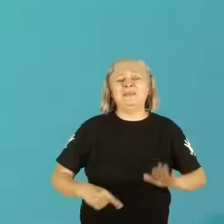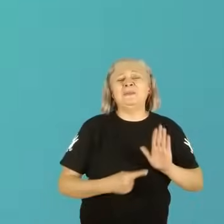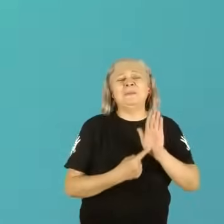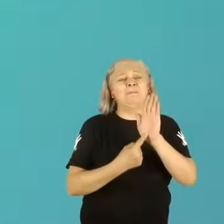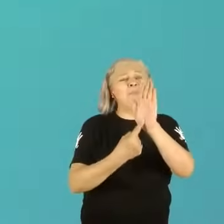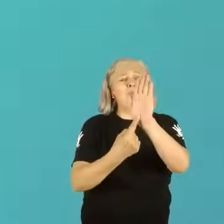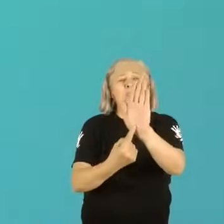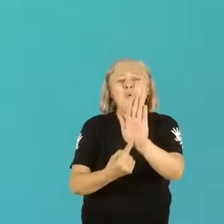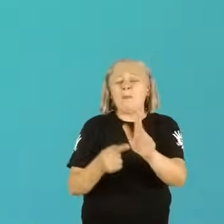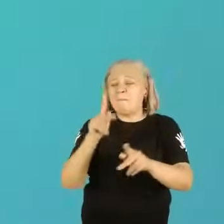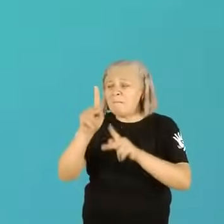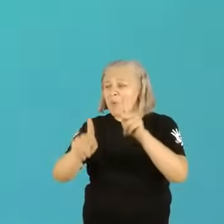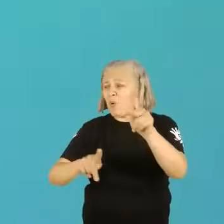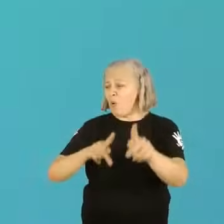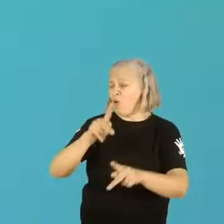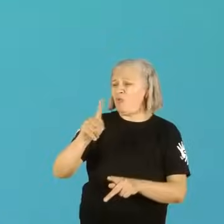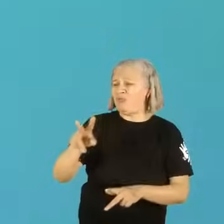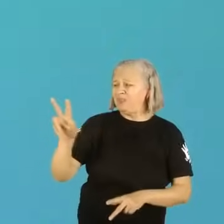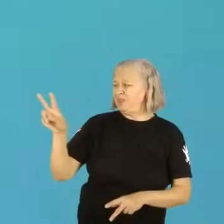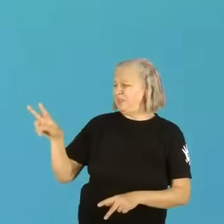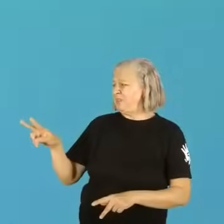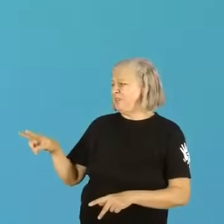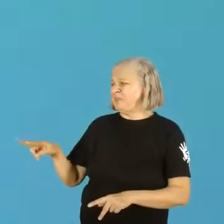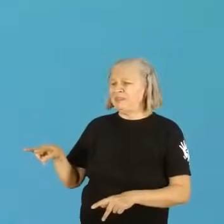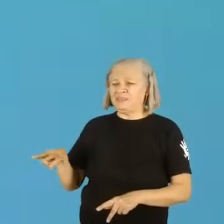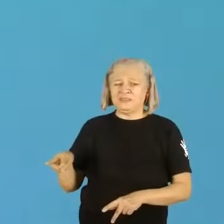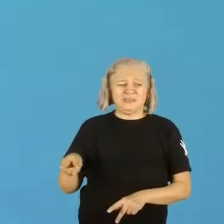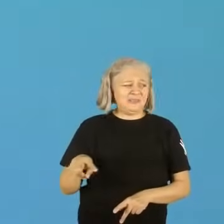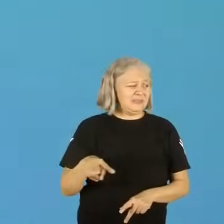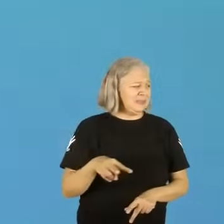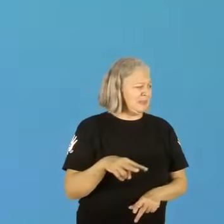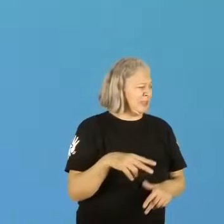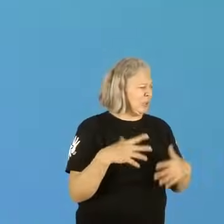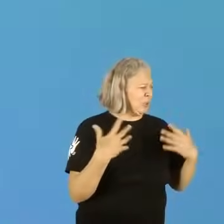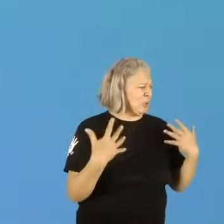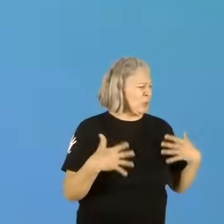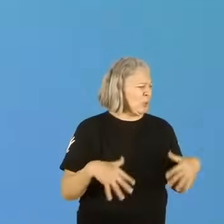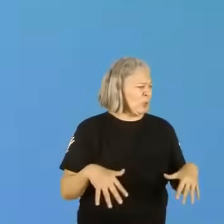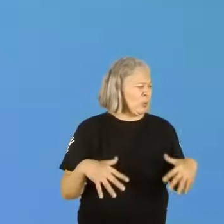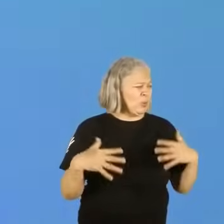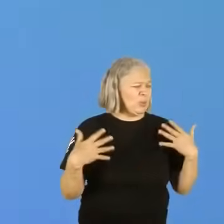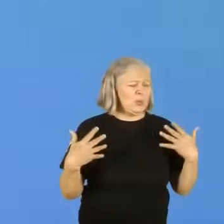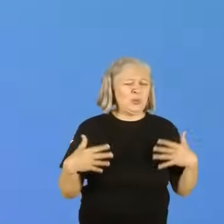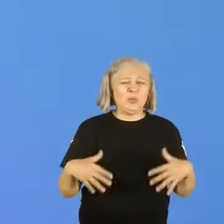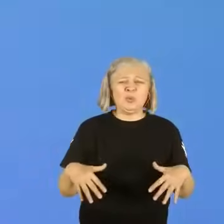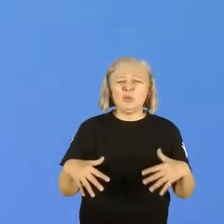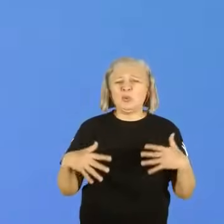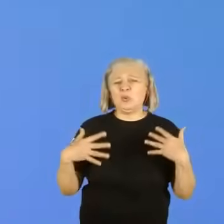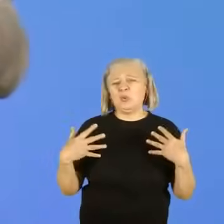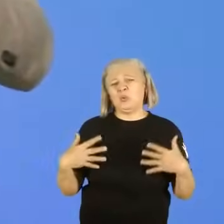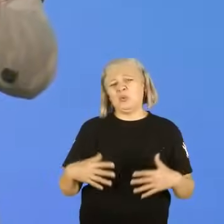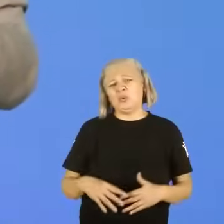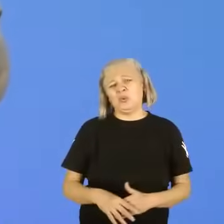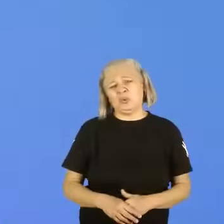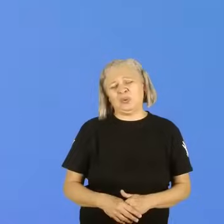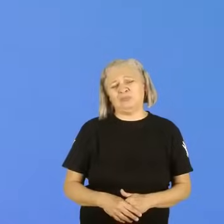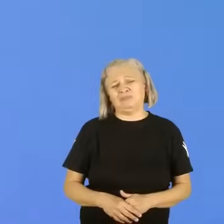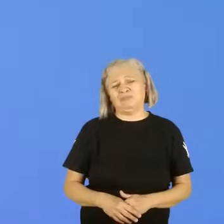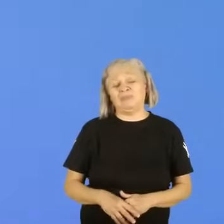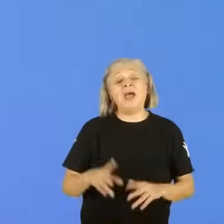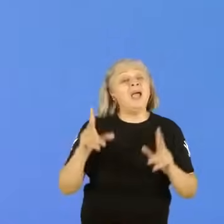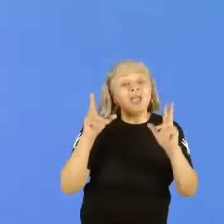no meio de uma multidão são absurdas. Assim nos é apresentada a